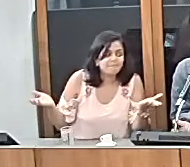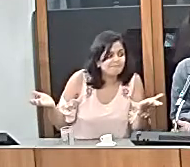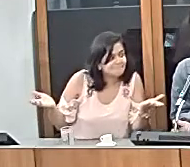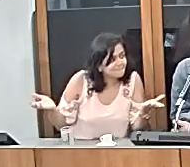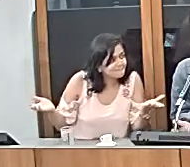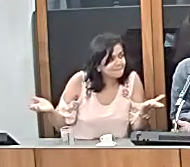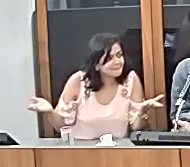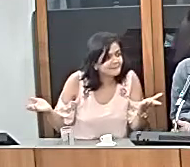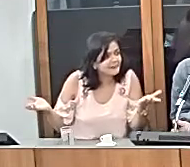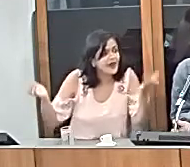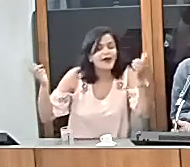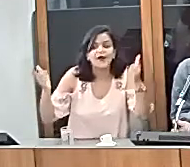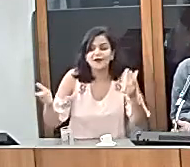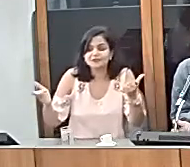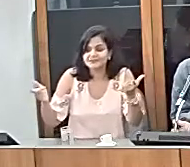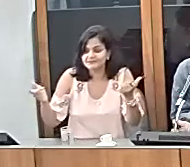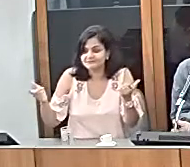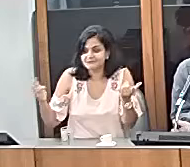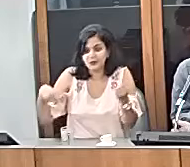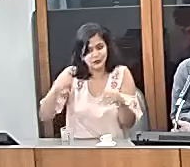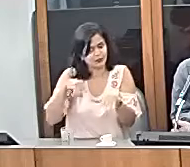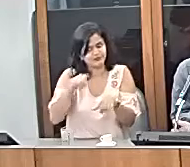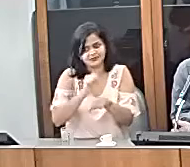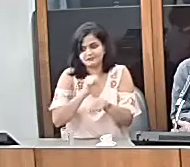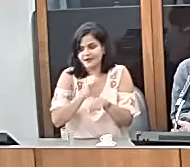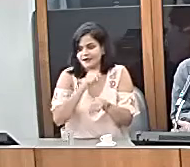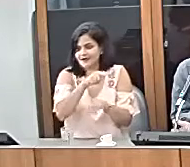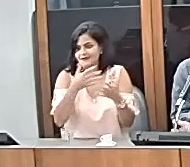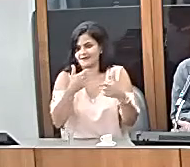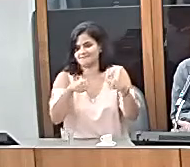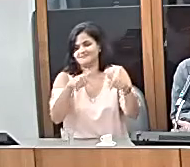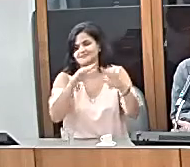E o mercado de trabalho para esses profissionais?